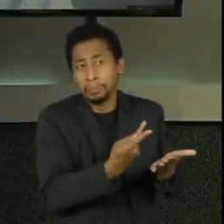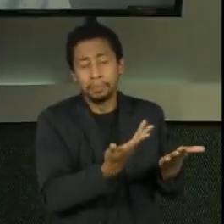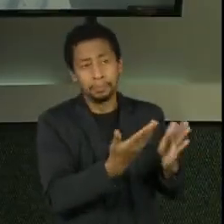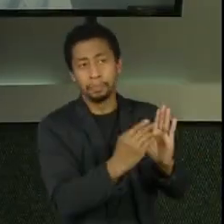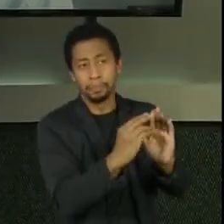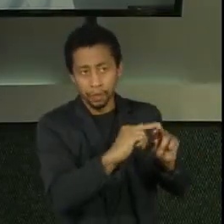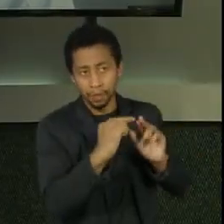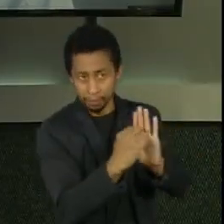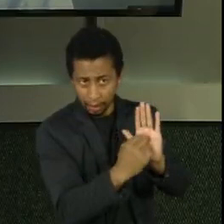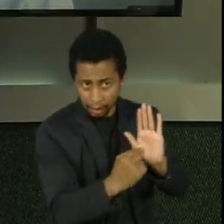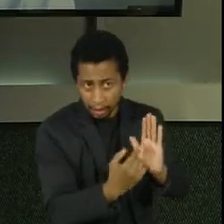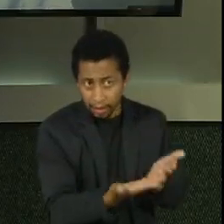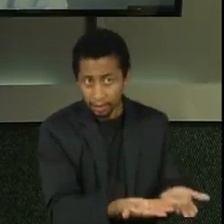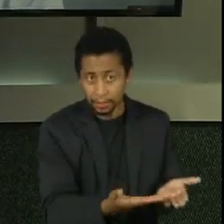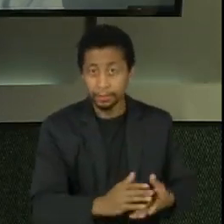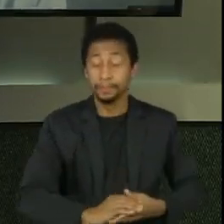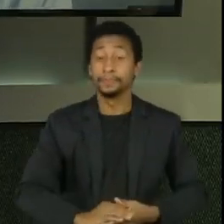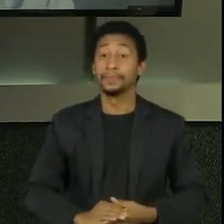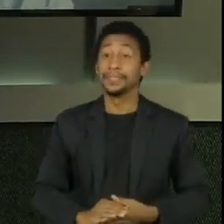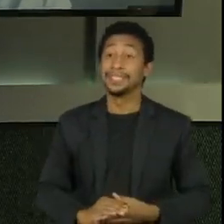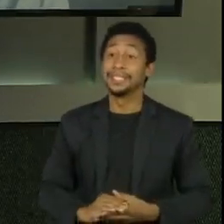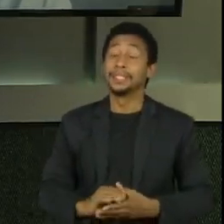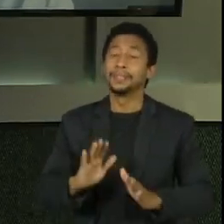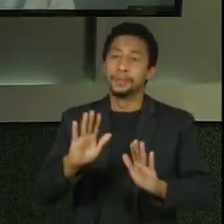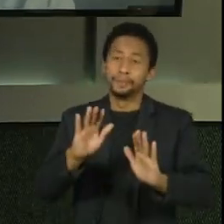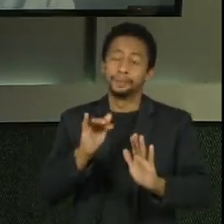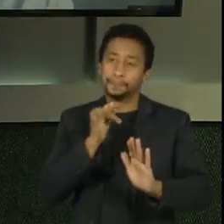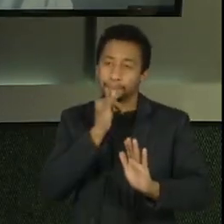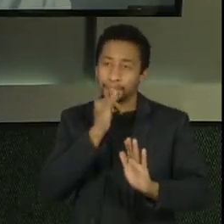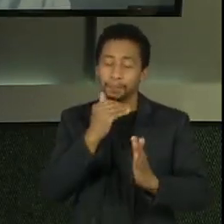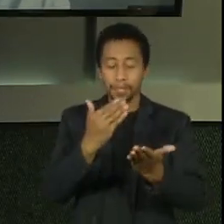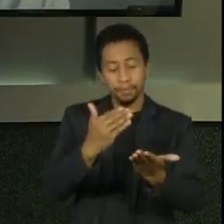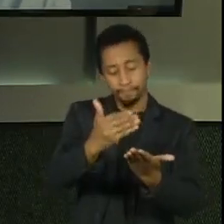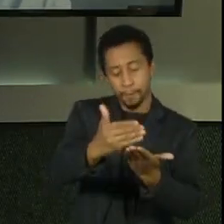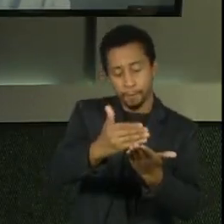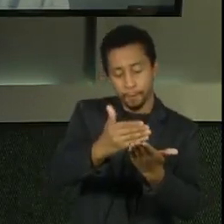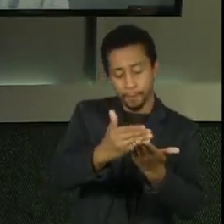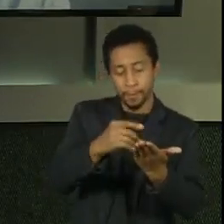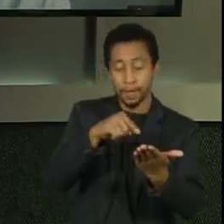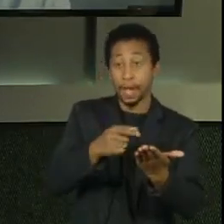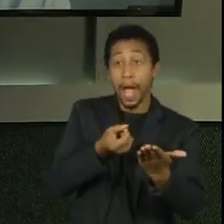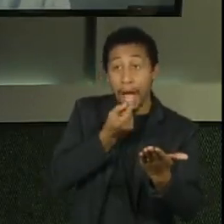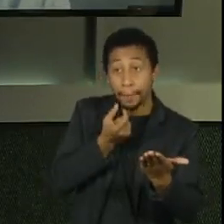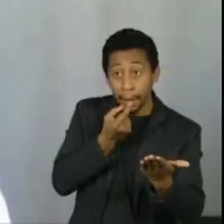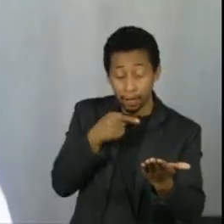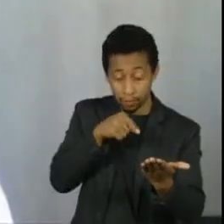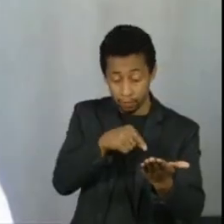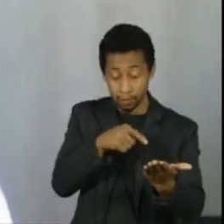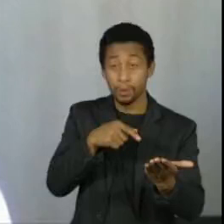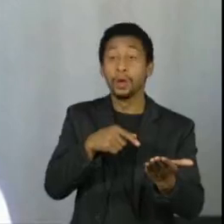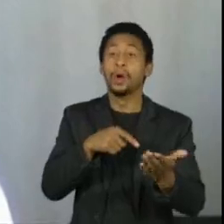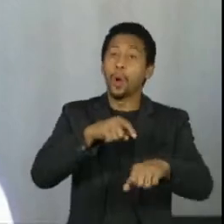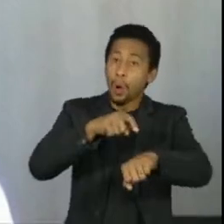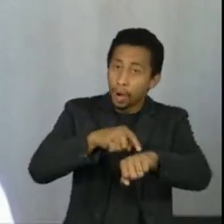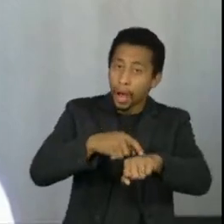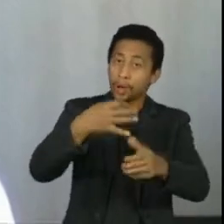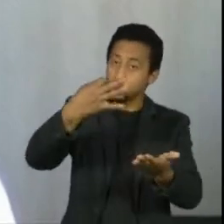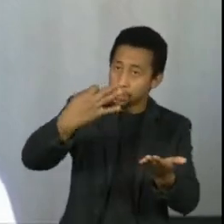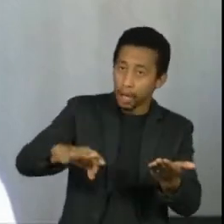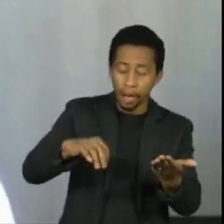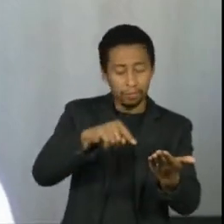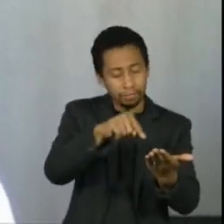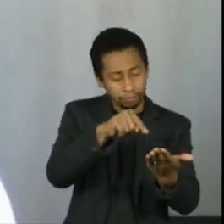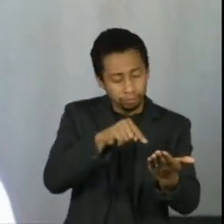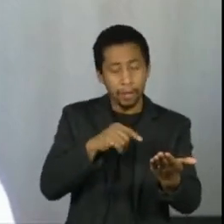Se você não respeita, por exemplo, o horário correto dos medicamentos, pode acontecer